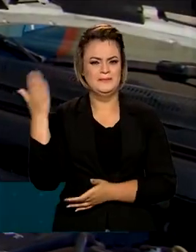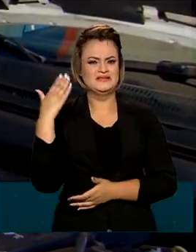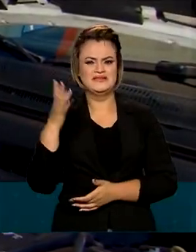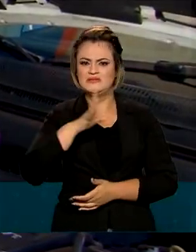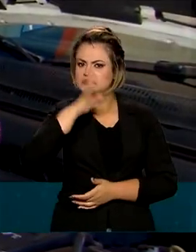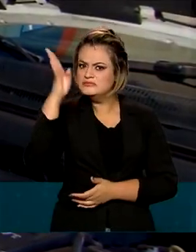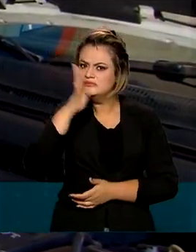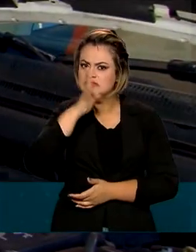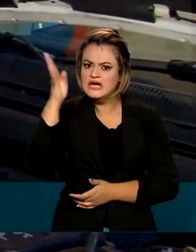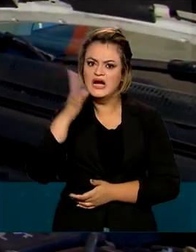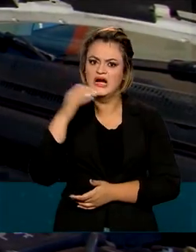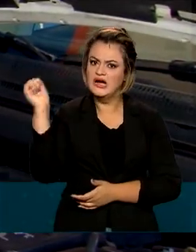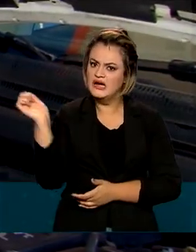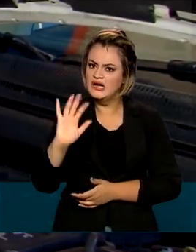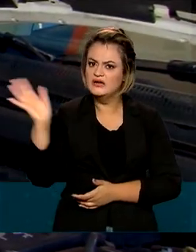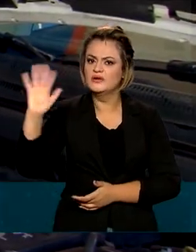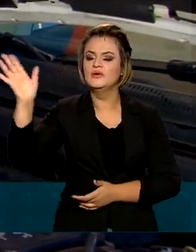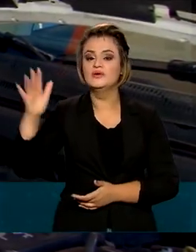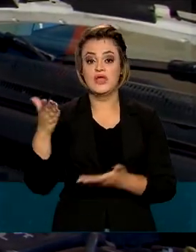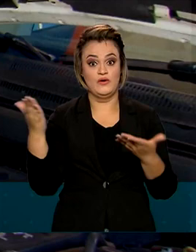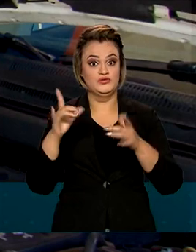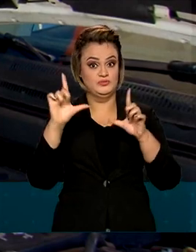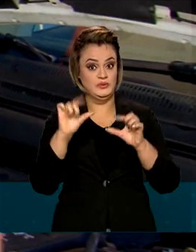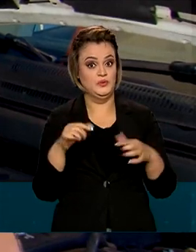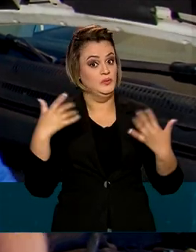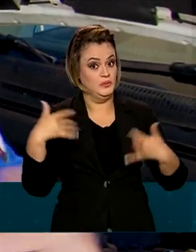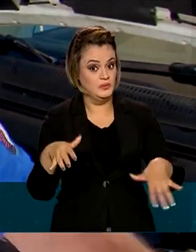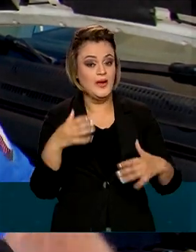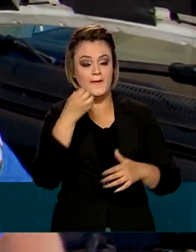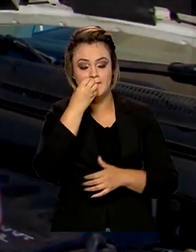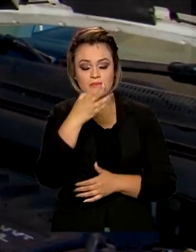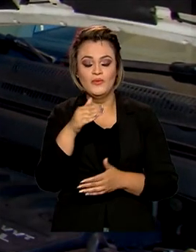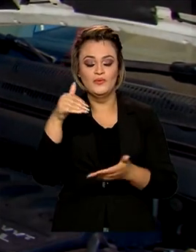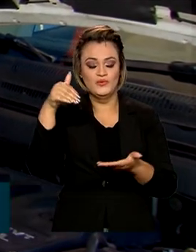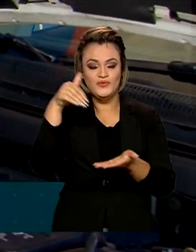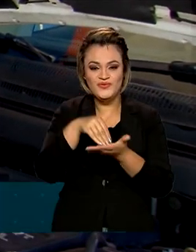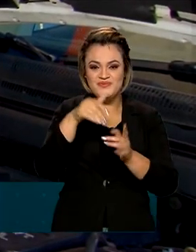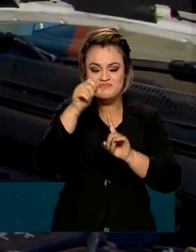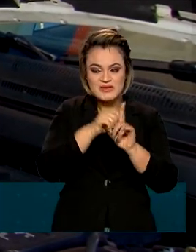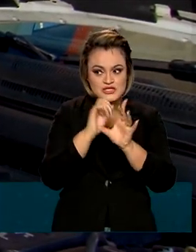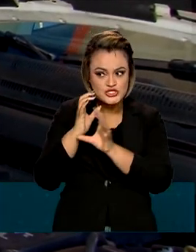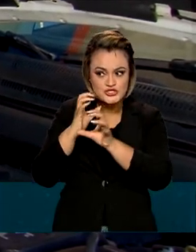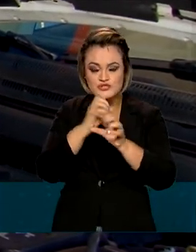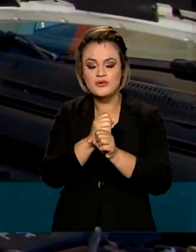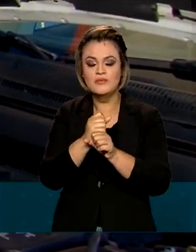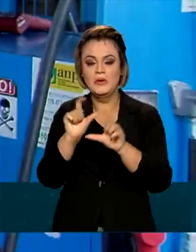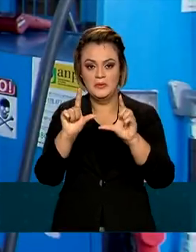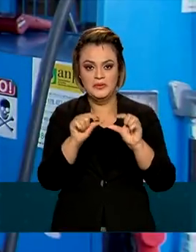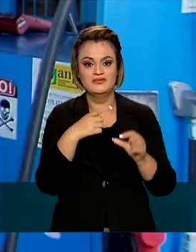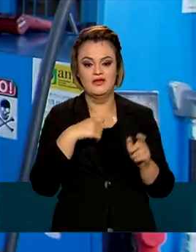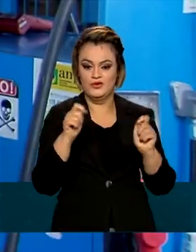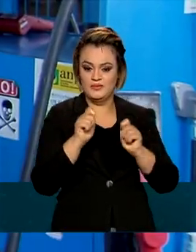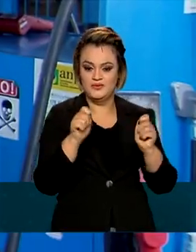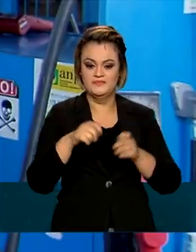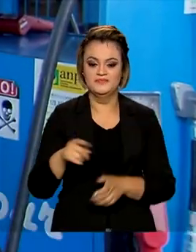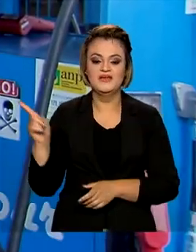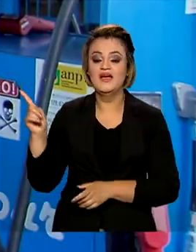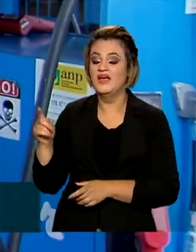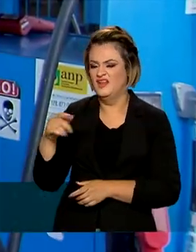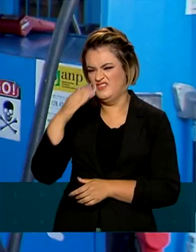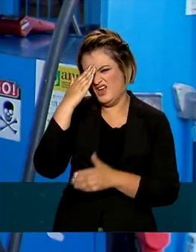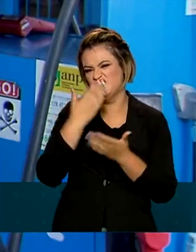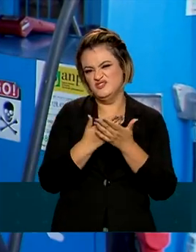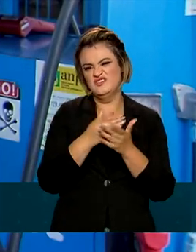muito abusivo, né? Isso é muito significativo no final do mês para toda a população. Tem que baixar mais um